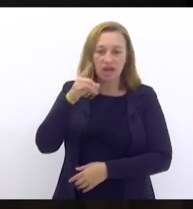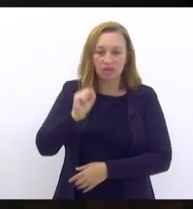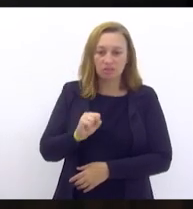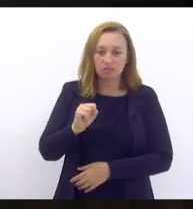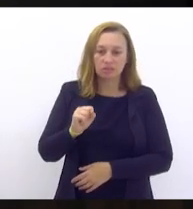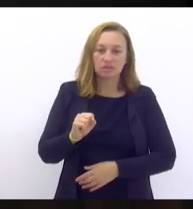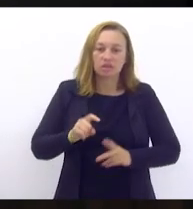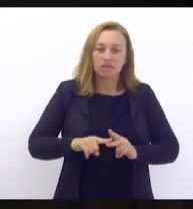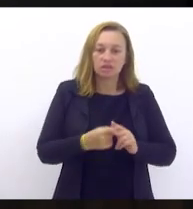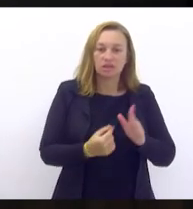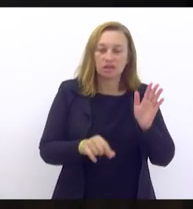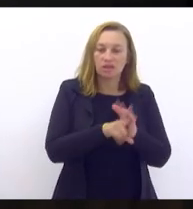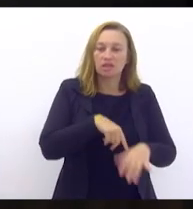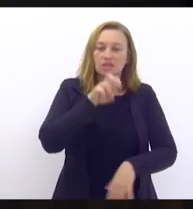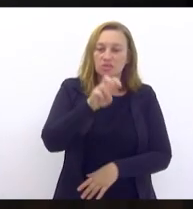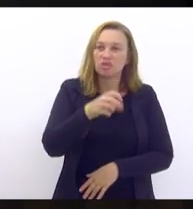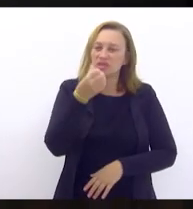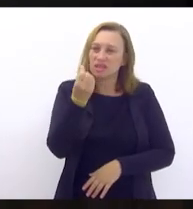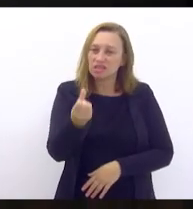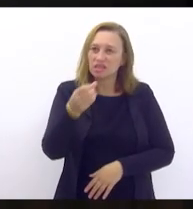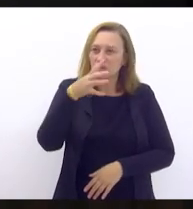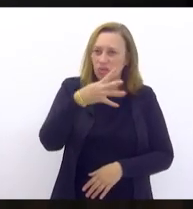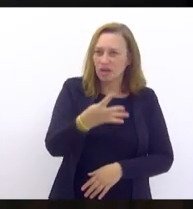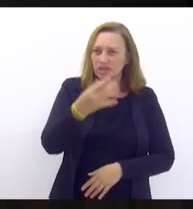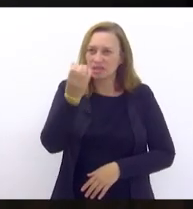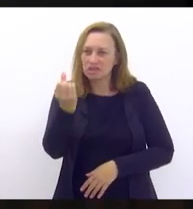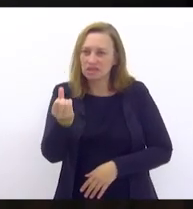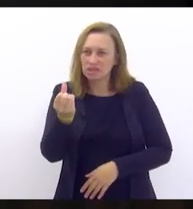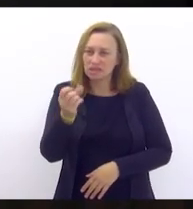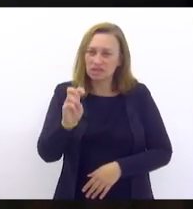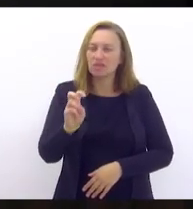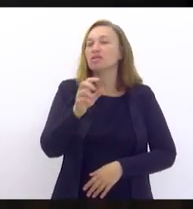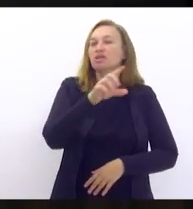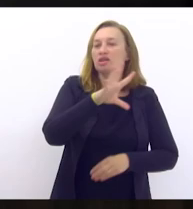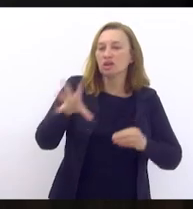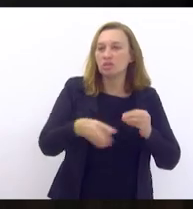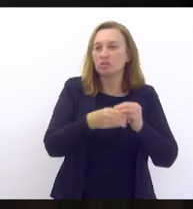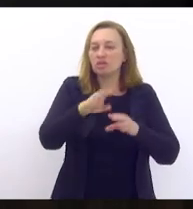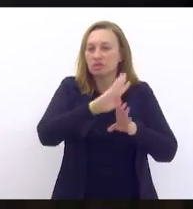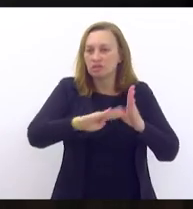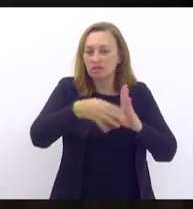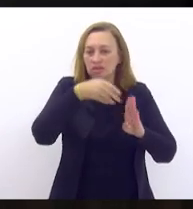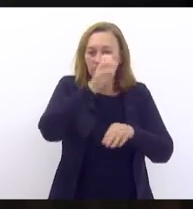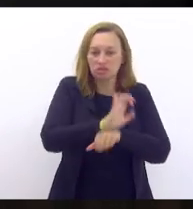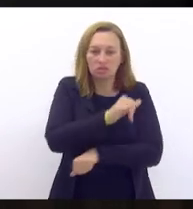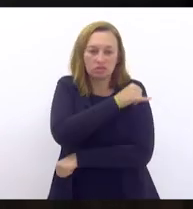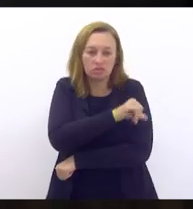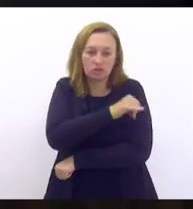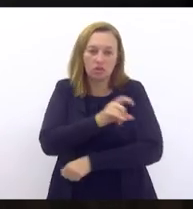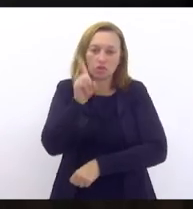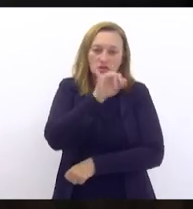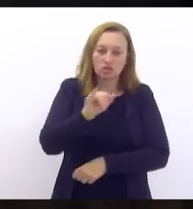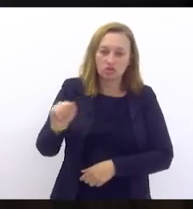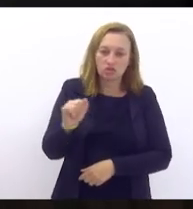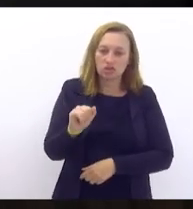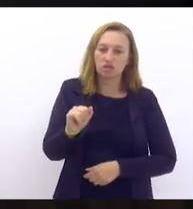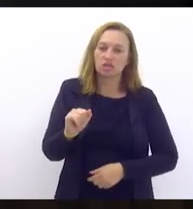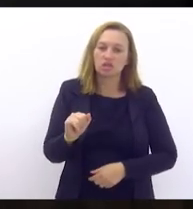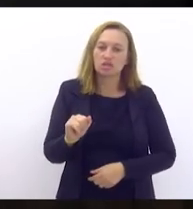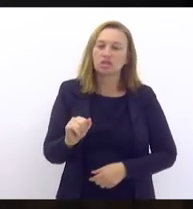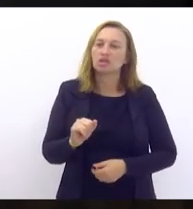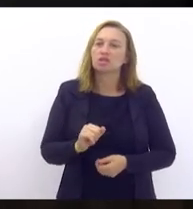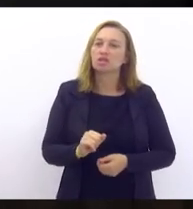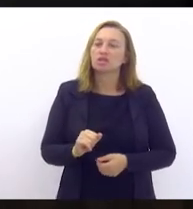que altera a Lei número 5.645, de 2010, e inclui no calendário oficial do Estado do Rio de Janeiro o Dia Internacional